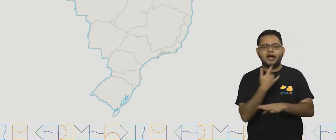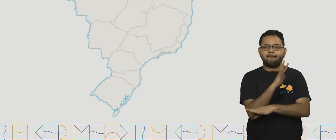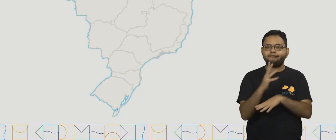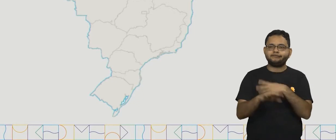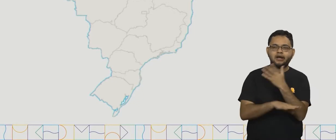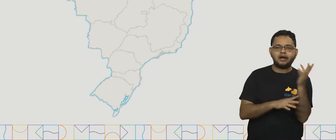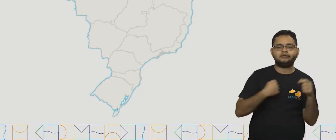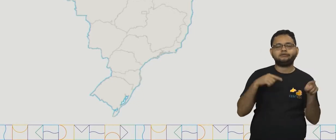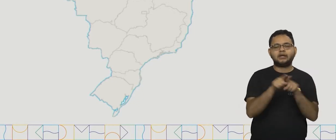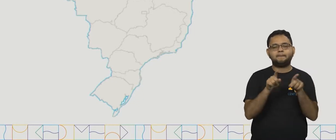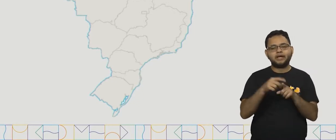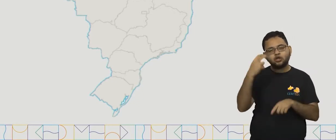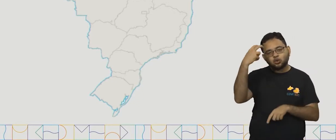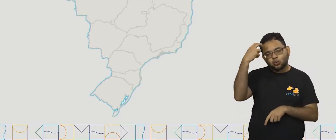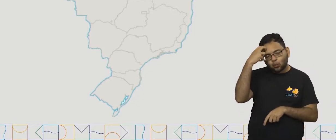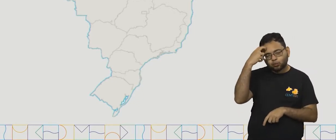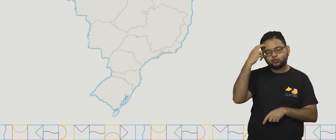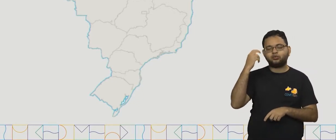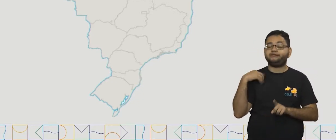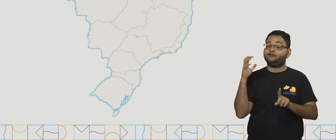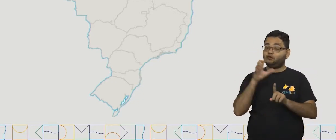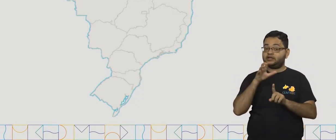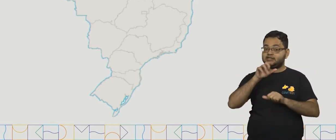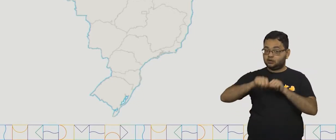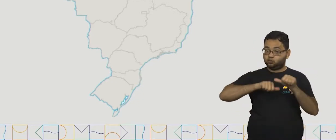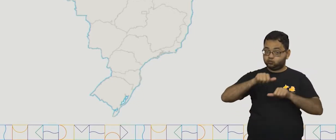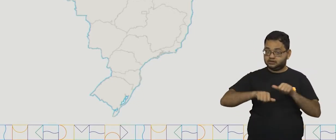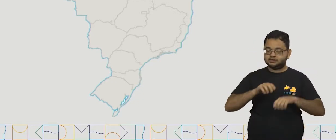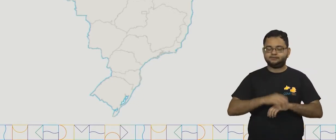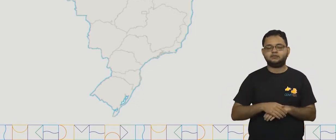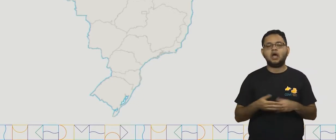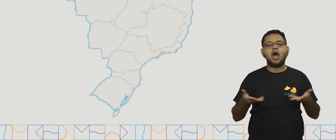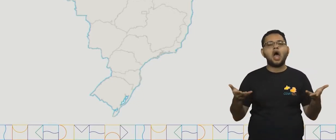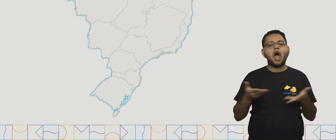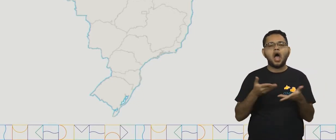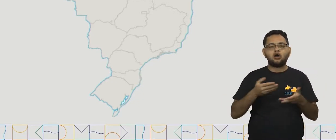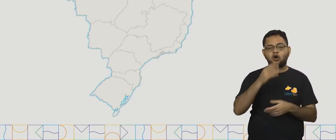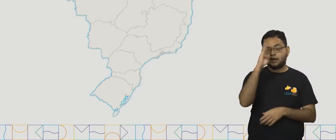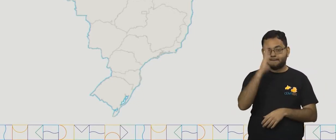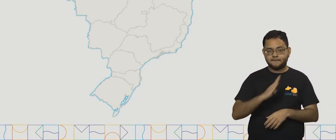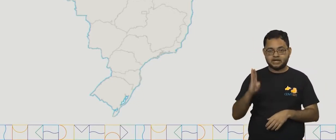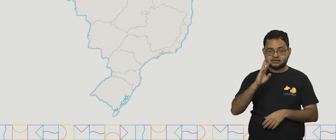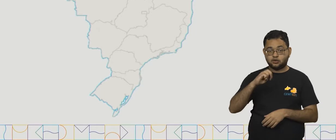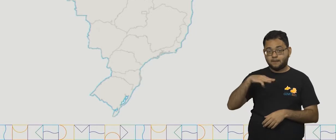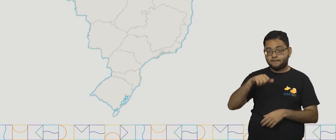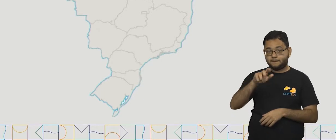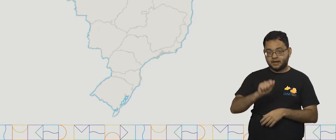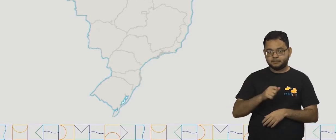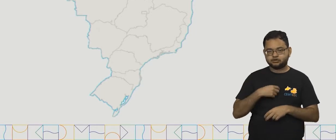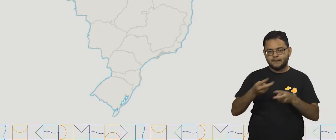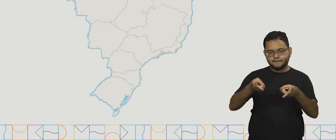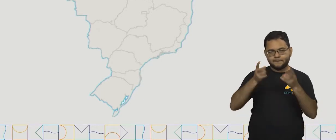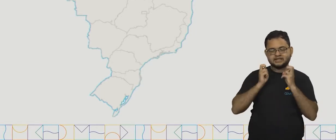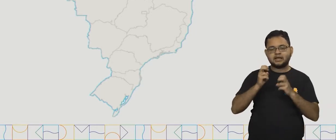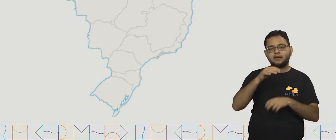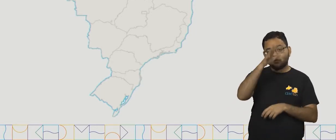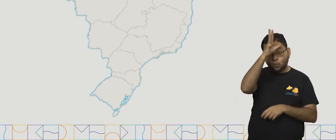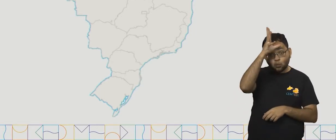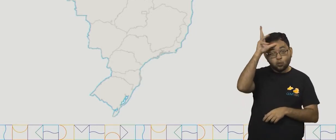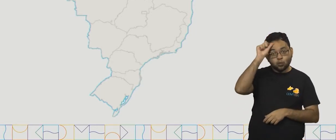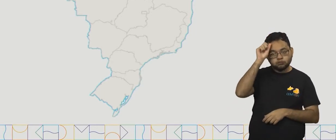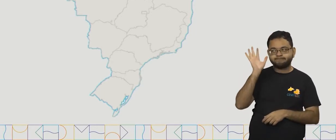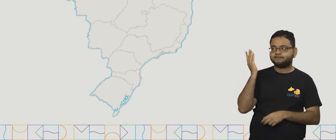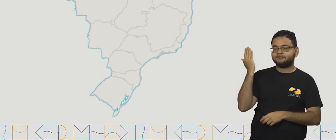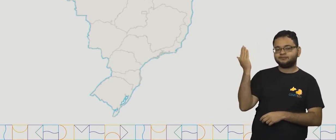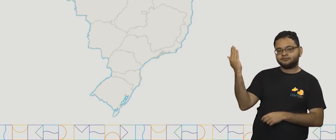clima e a cultura de cada lugar. Observe o mapa atual do nosso país e onde o Amazonas está